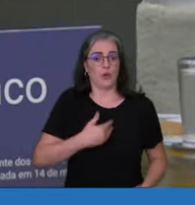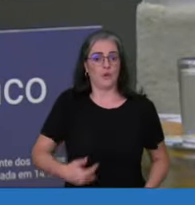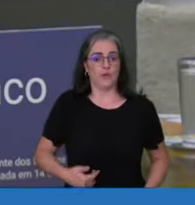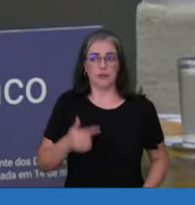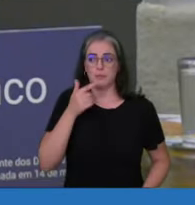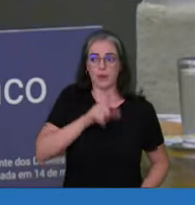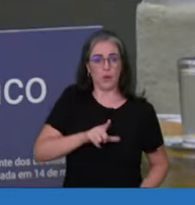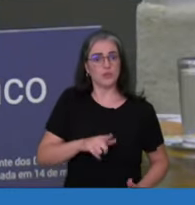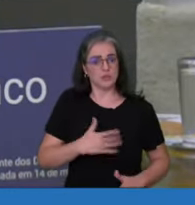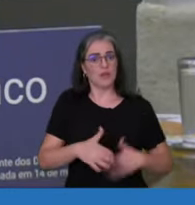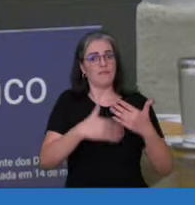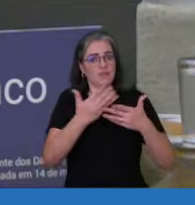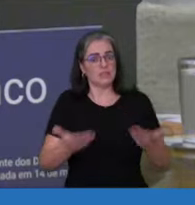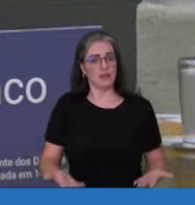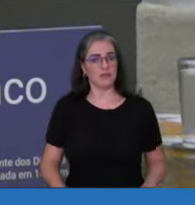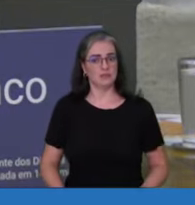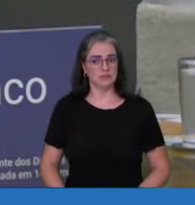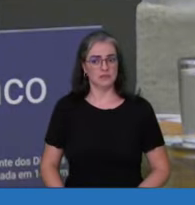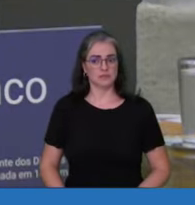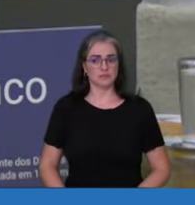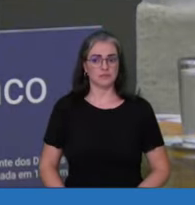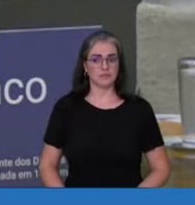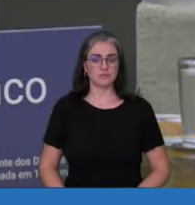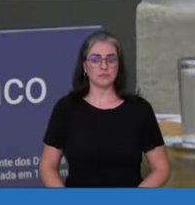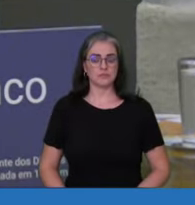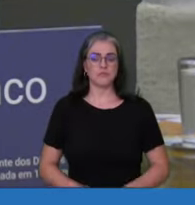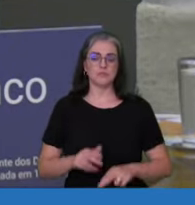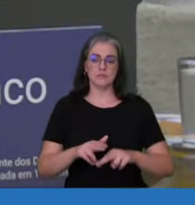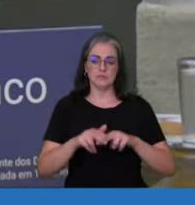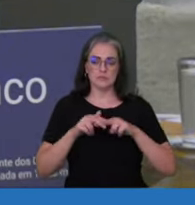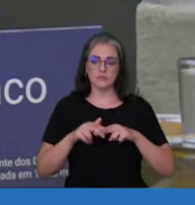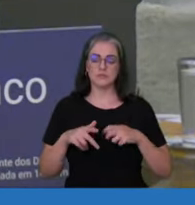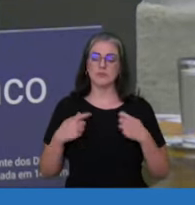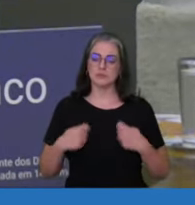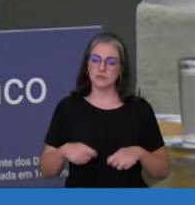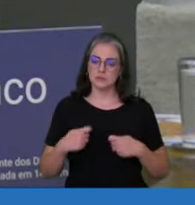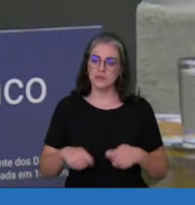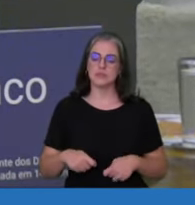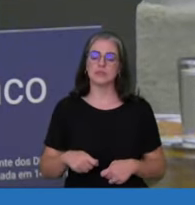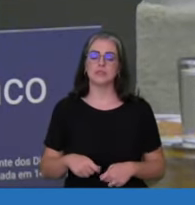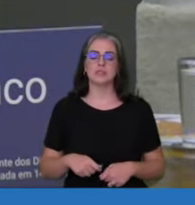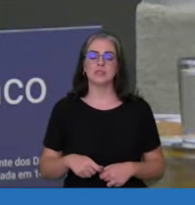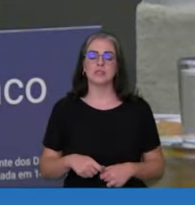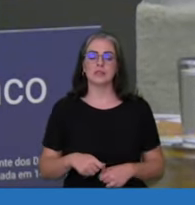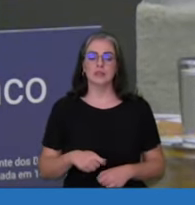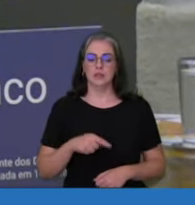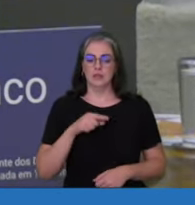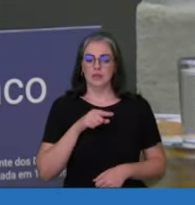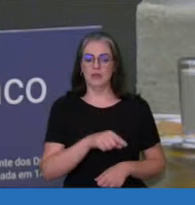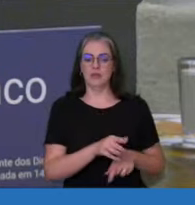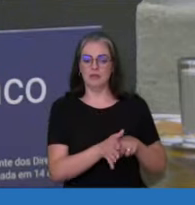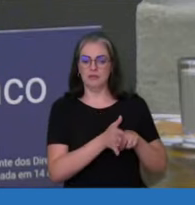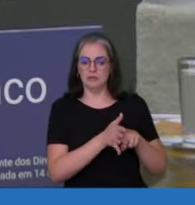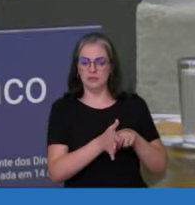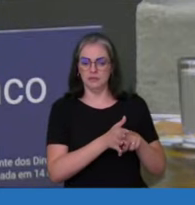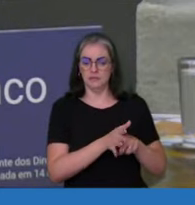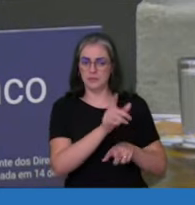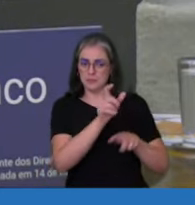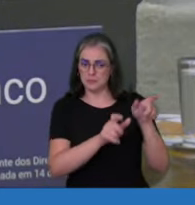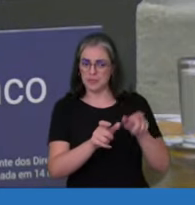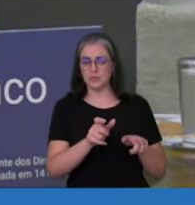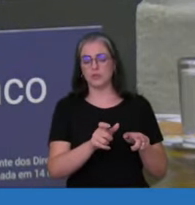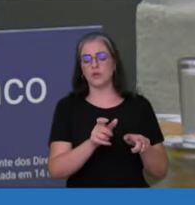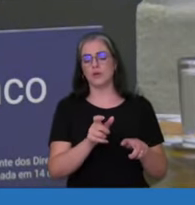avançar nas investigações. Portanto, nós precisamos também, além das investigações sobre as pessoas que já estão presas,